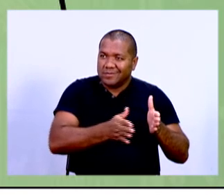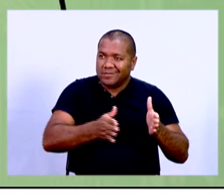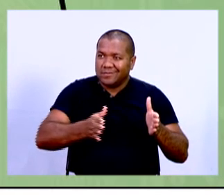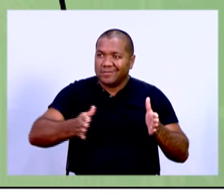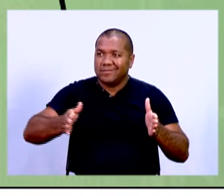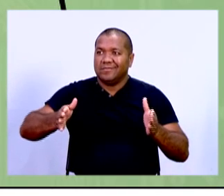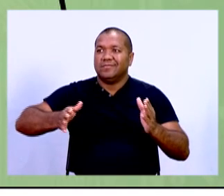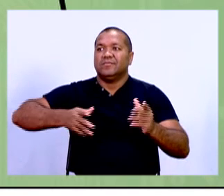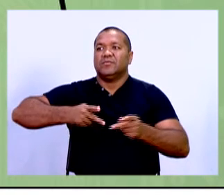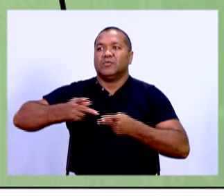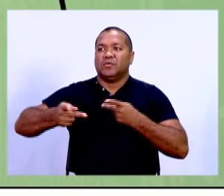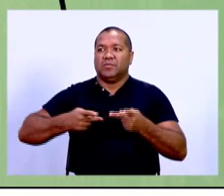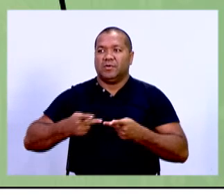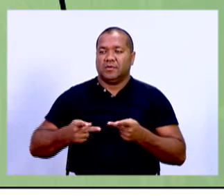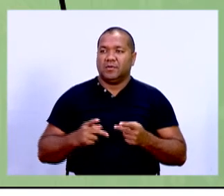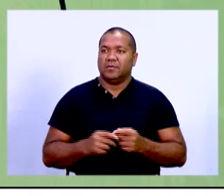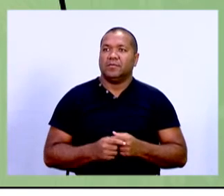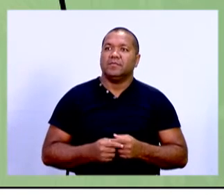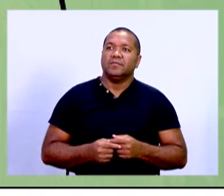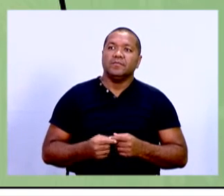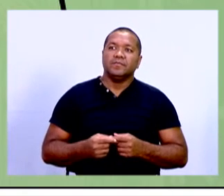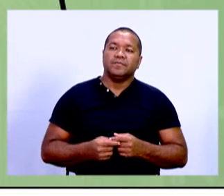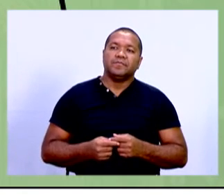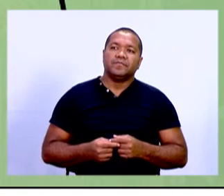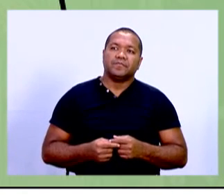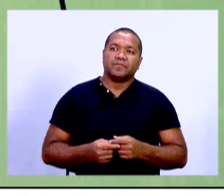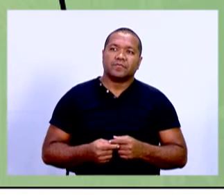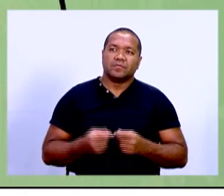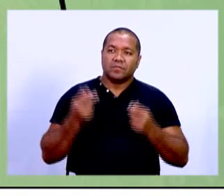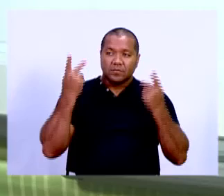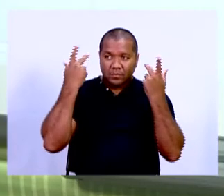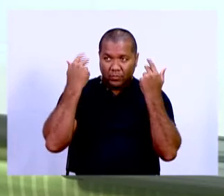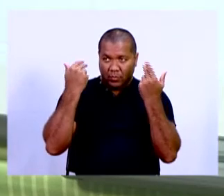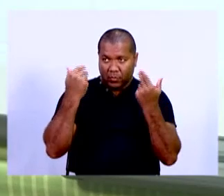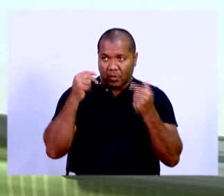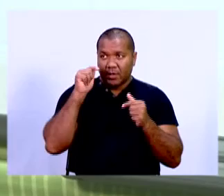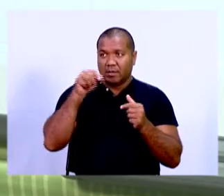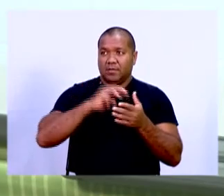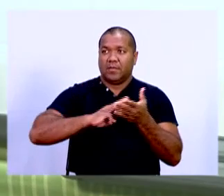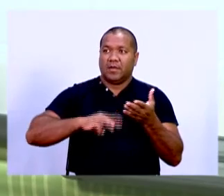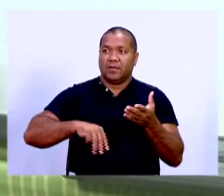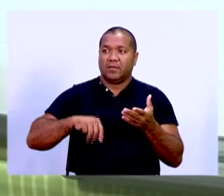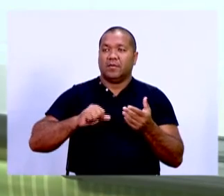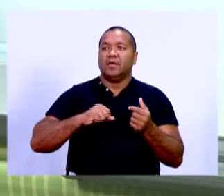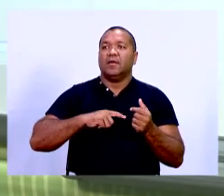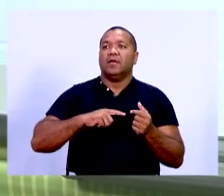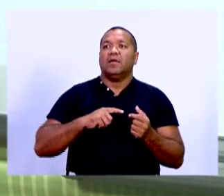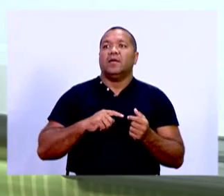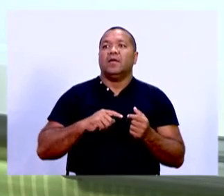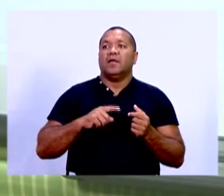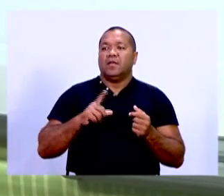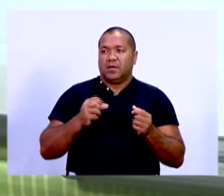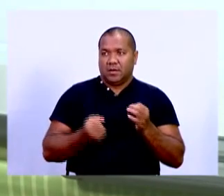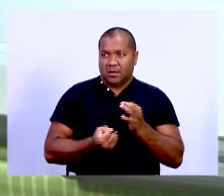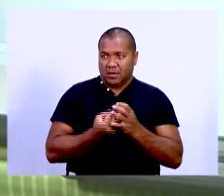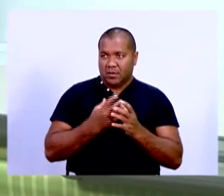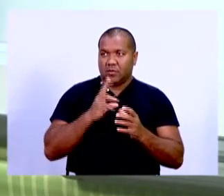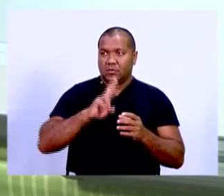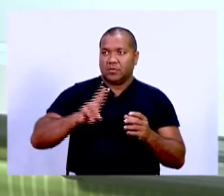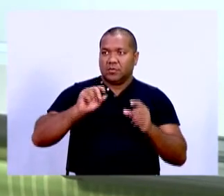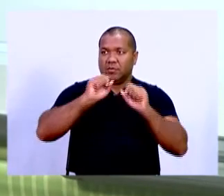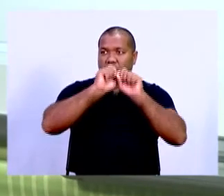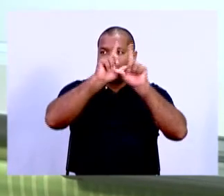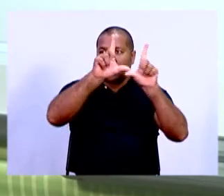projeto. Geralmente, o método Kanban, ele utiliza realmente um quadro com